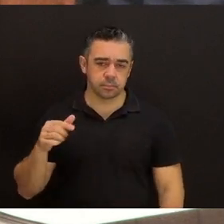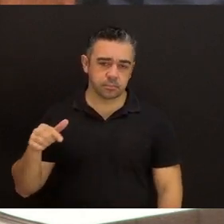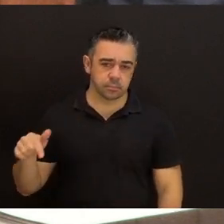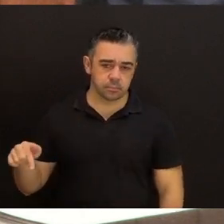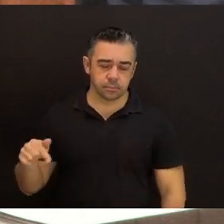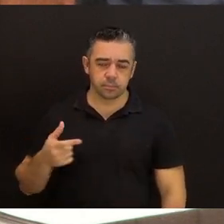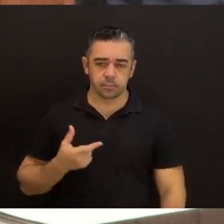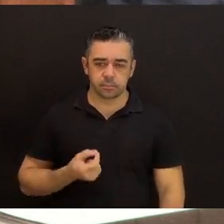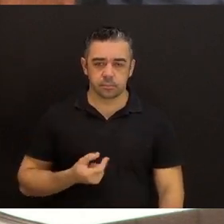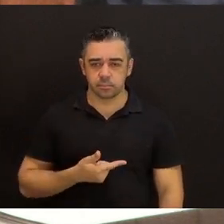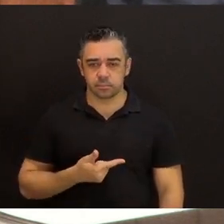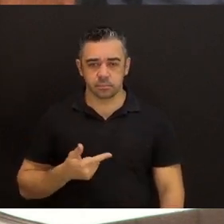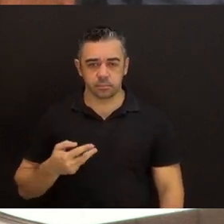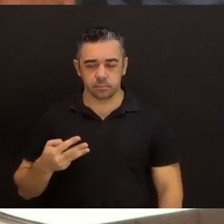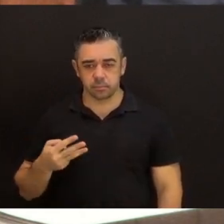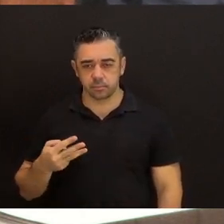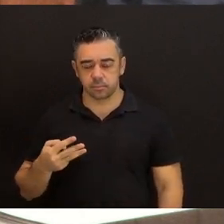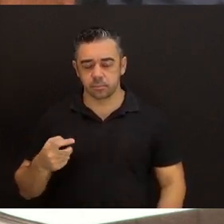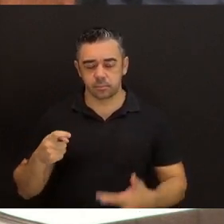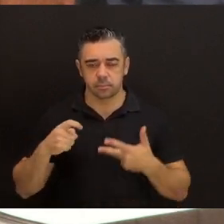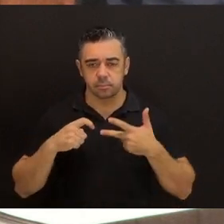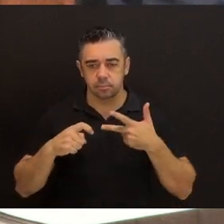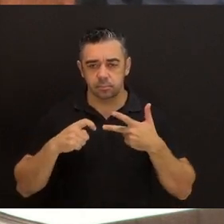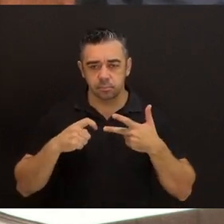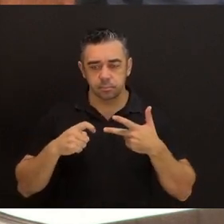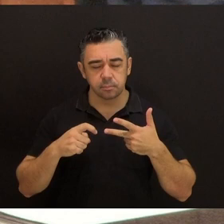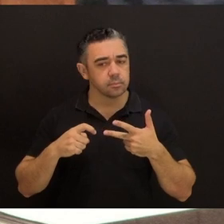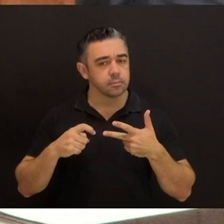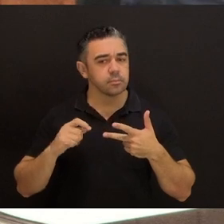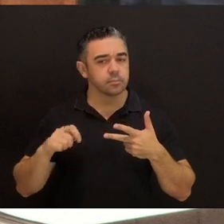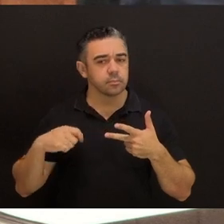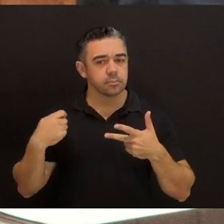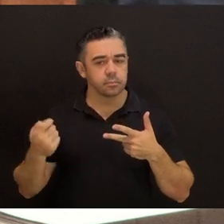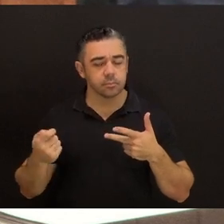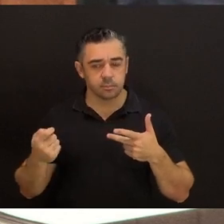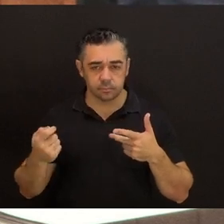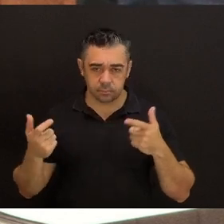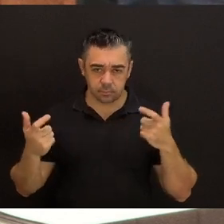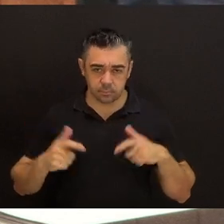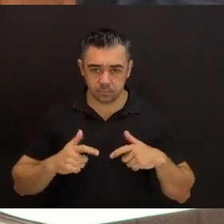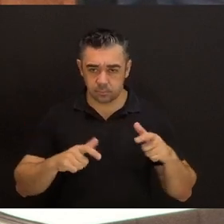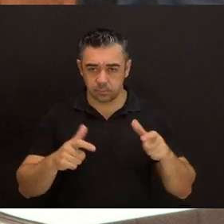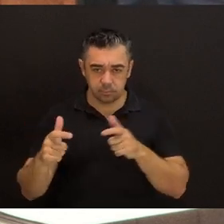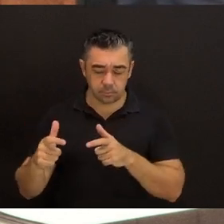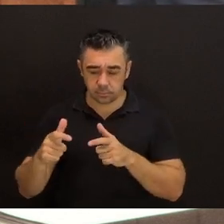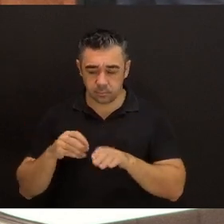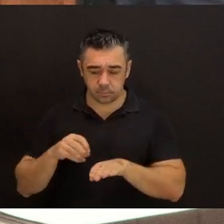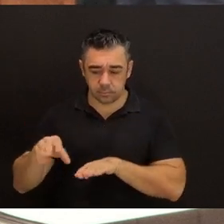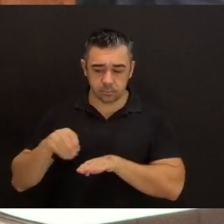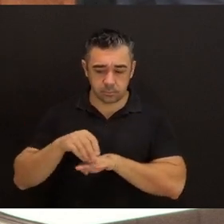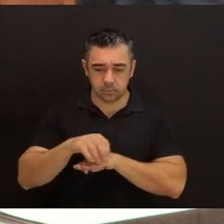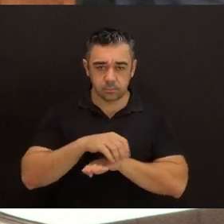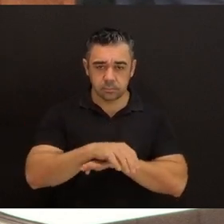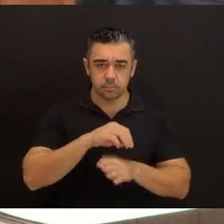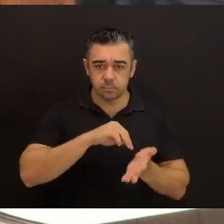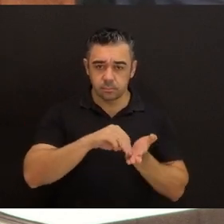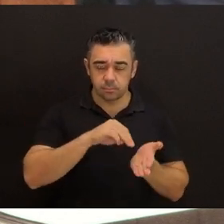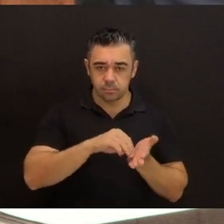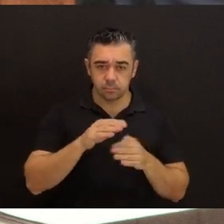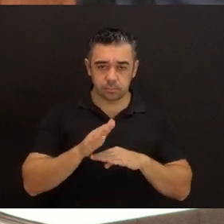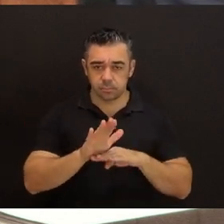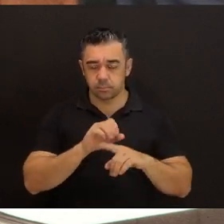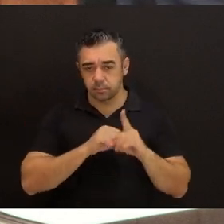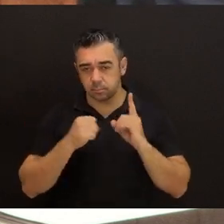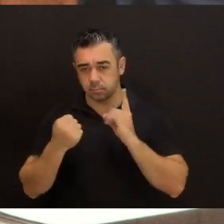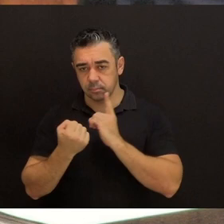2023 do Poder Executivo que denomina a unidades operacionais de atuação descentralizadas da Secretaria Municipal de assistência social